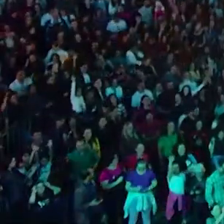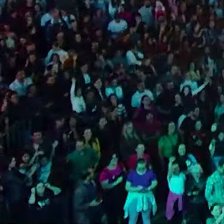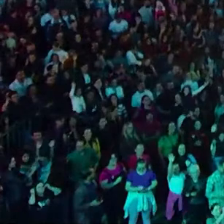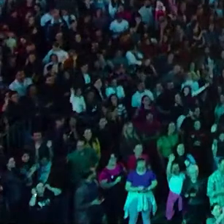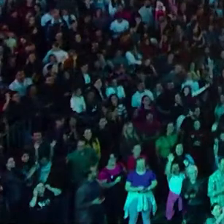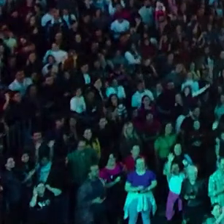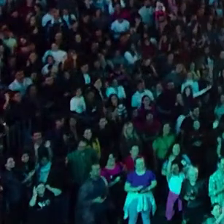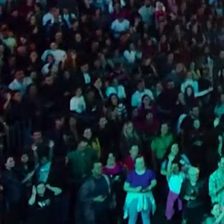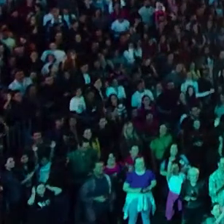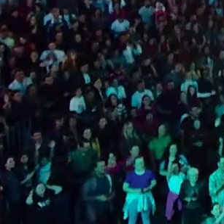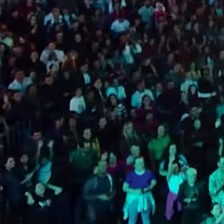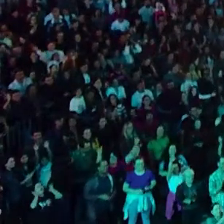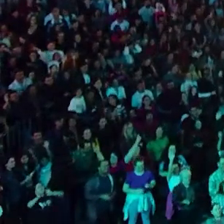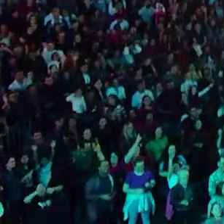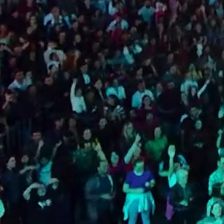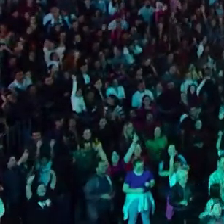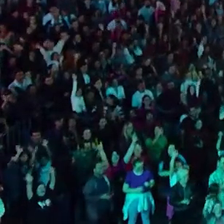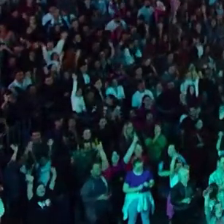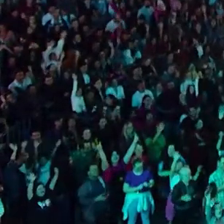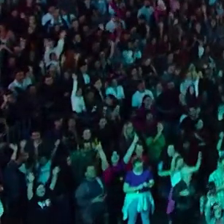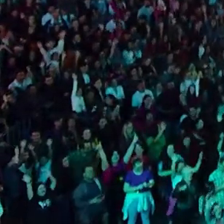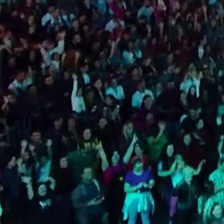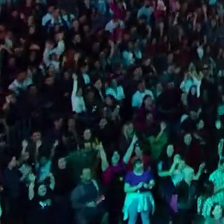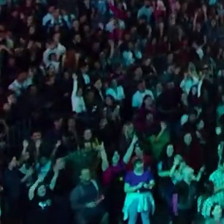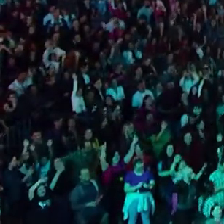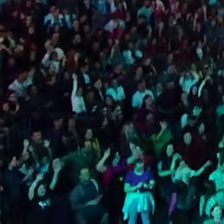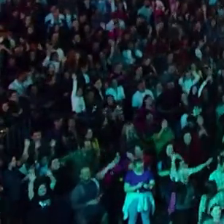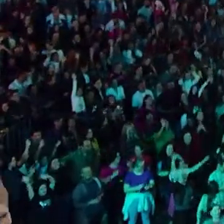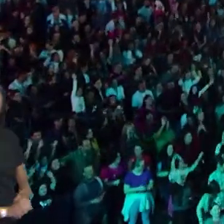só esse lado de cá tem criança aqui